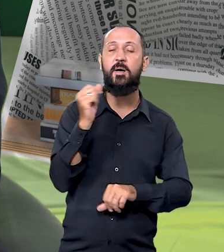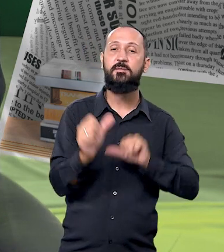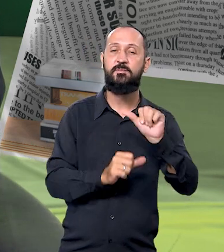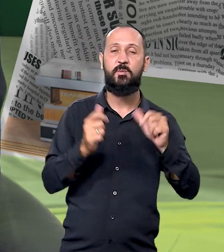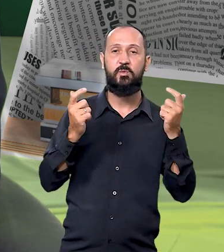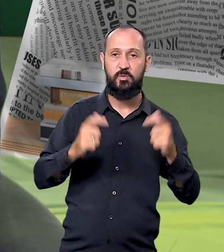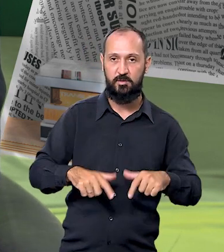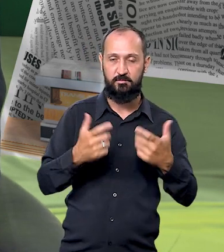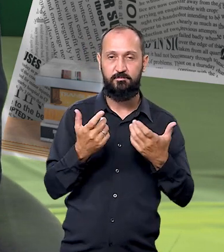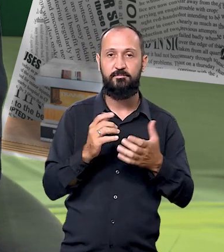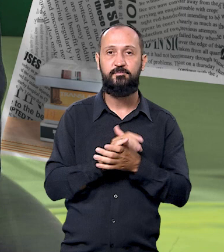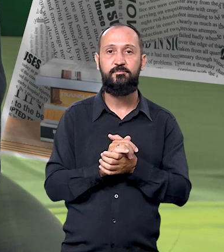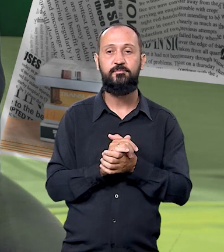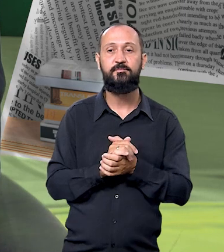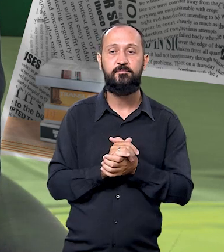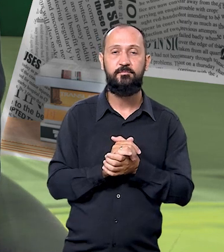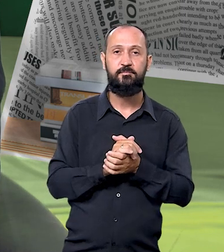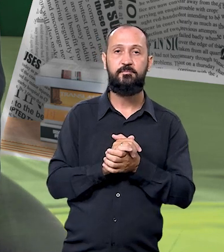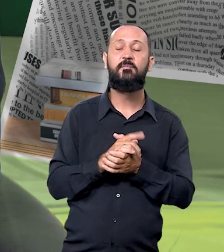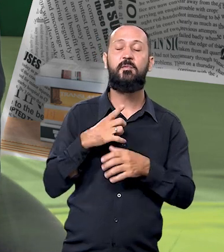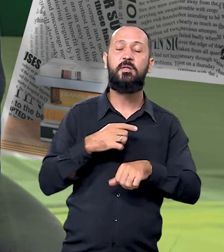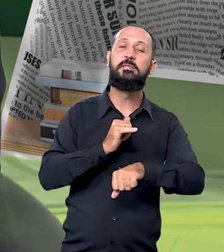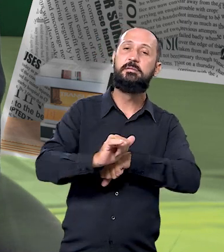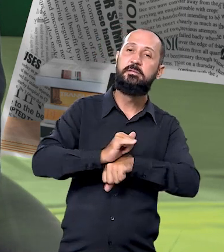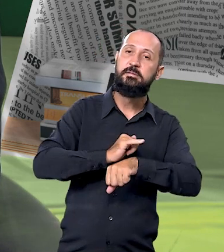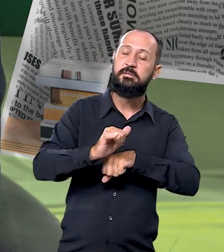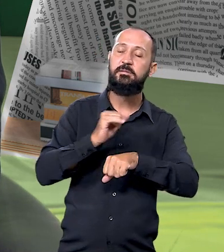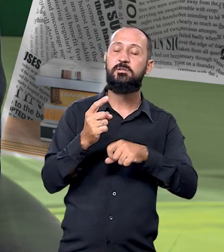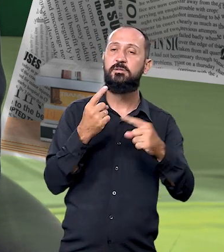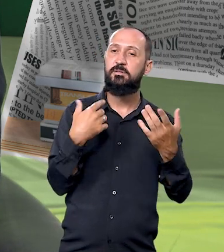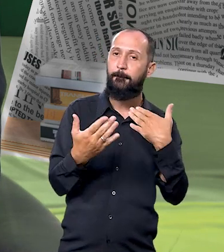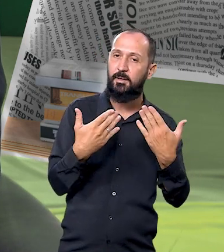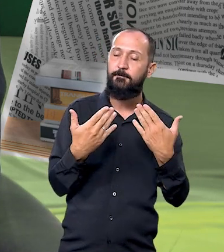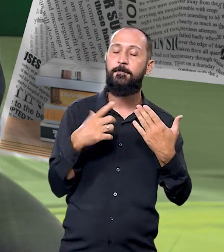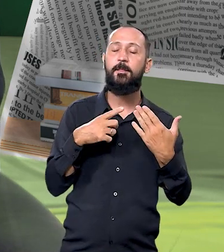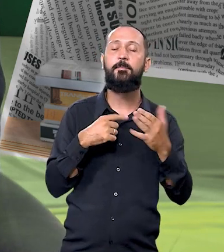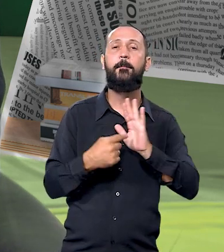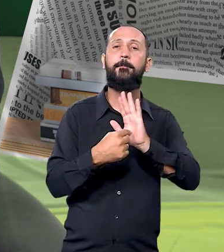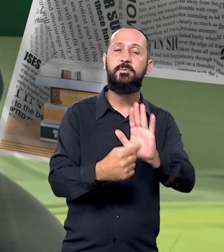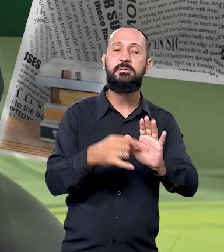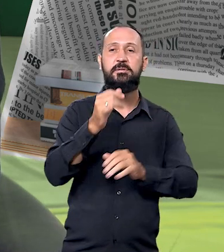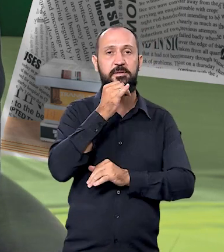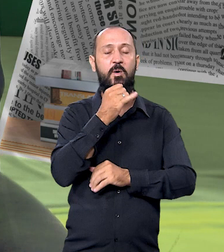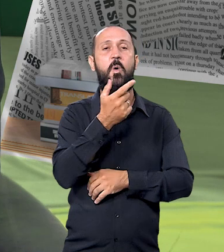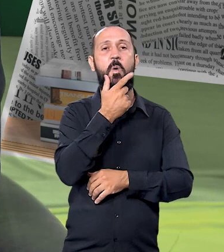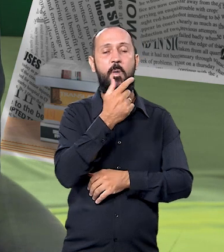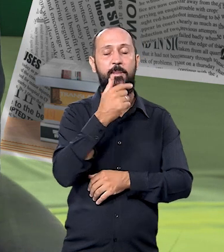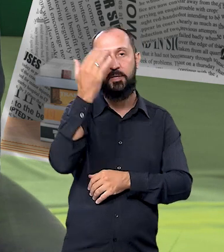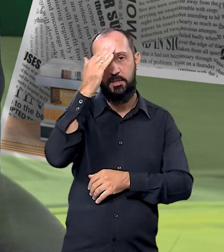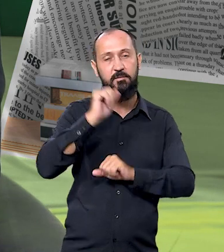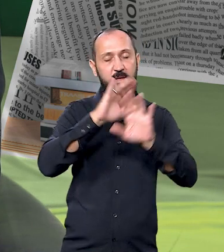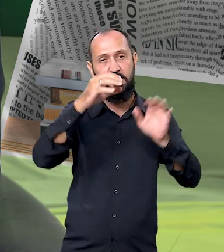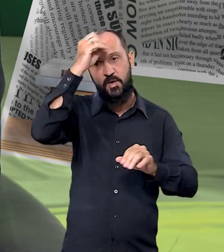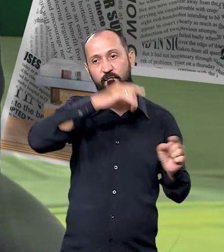homens, transformar esse espaço. Então, se ter estratégias de debates e trazê-los para falar, por exemplo,